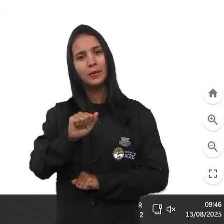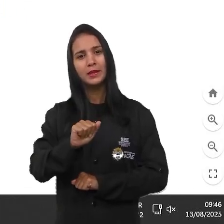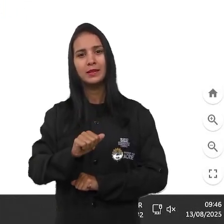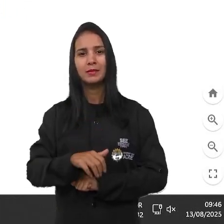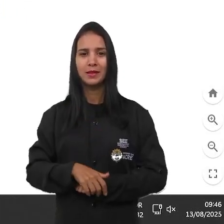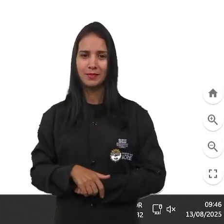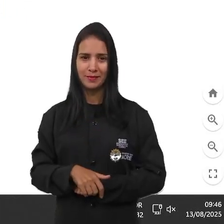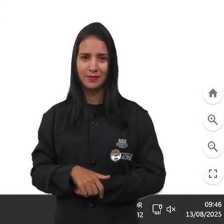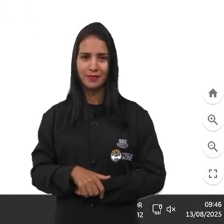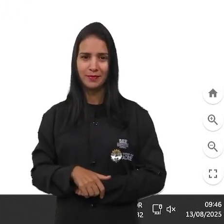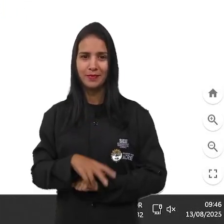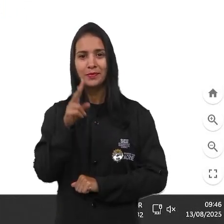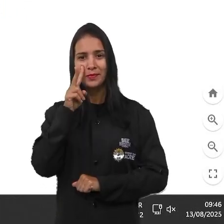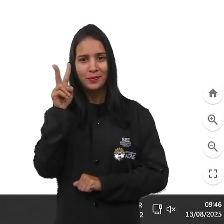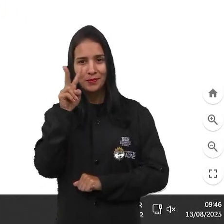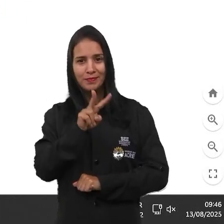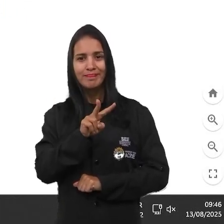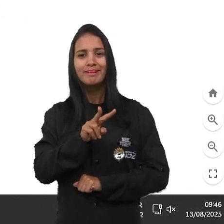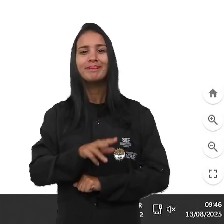Veja.